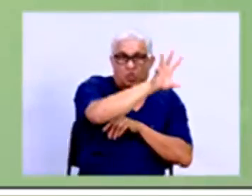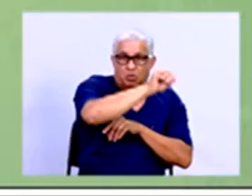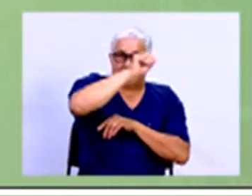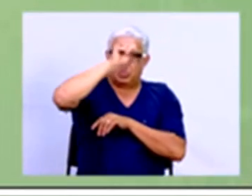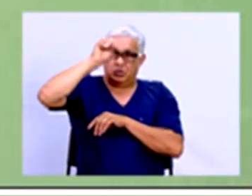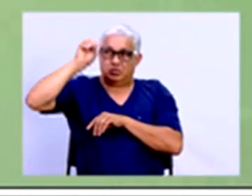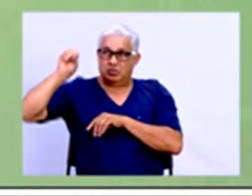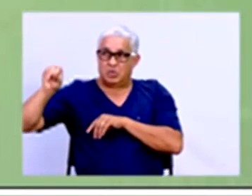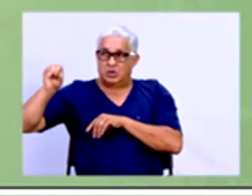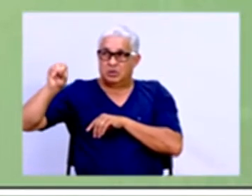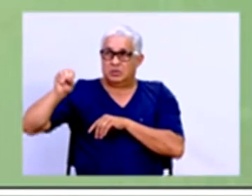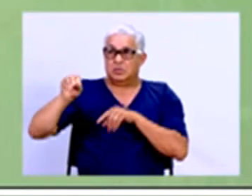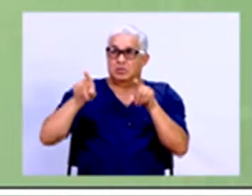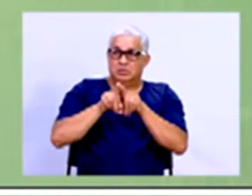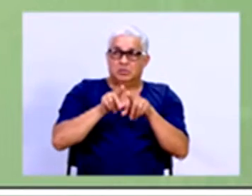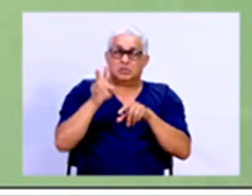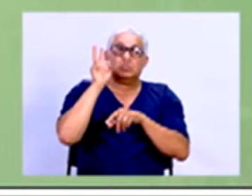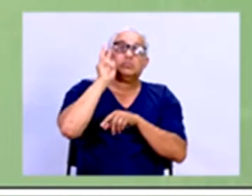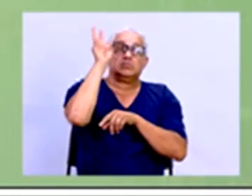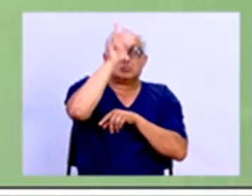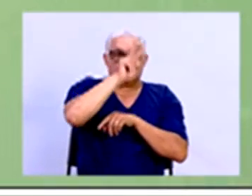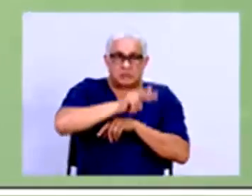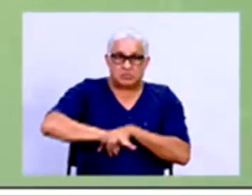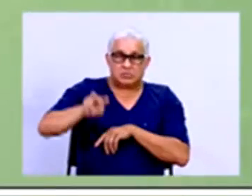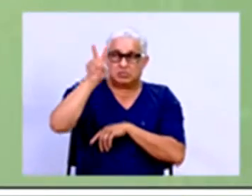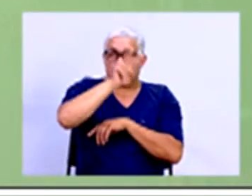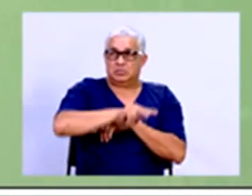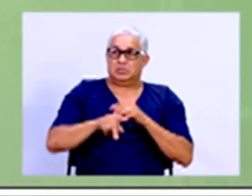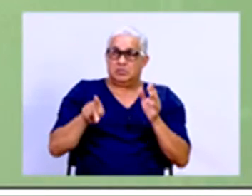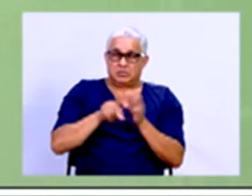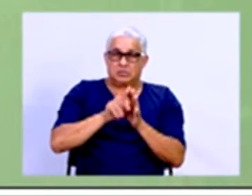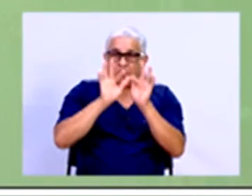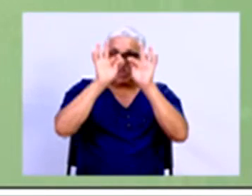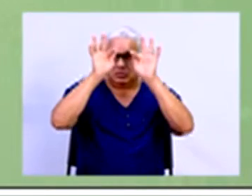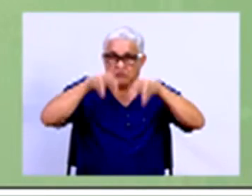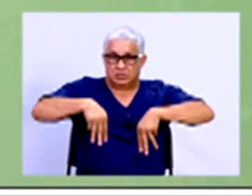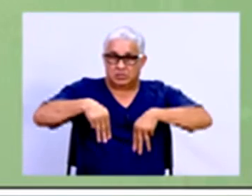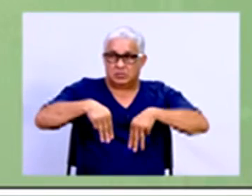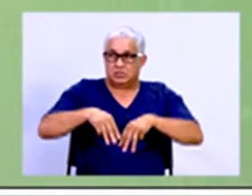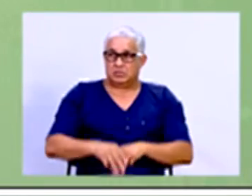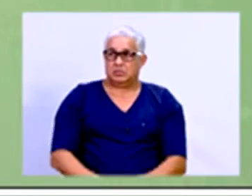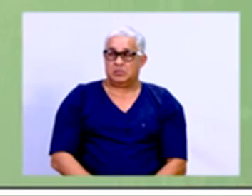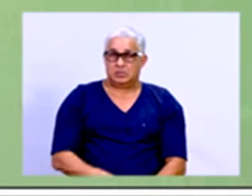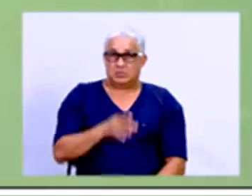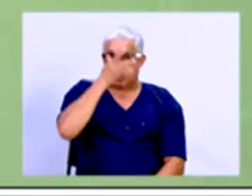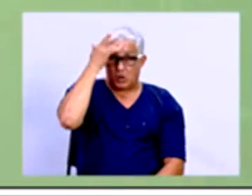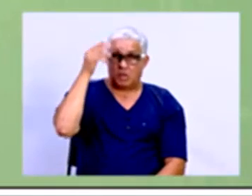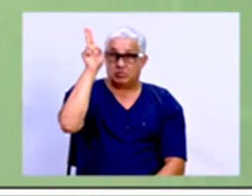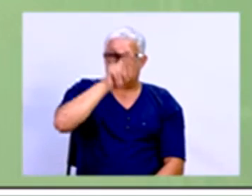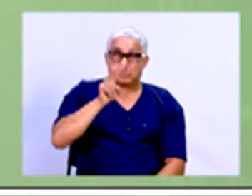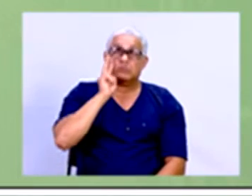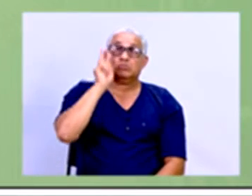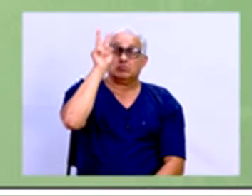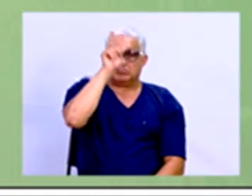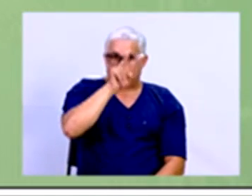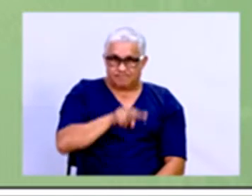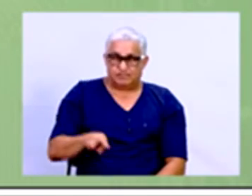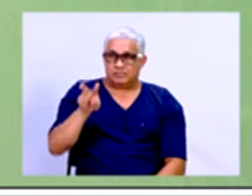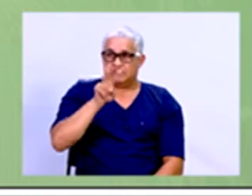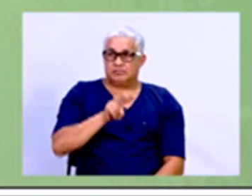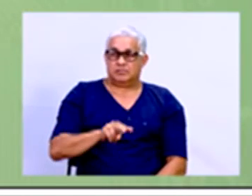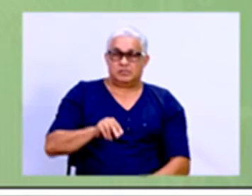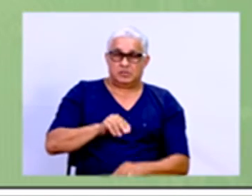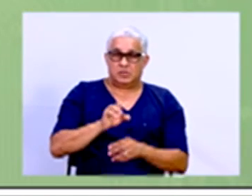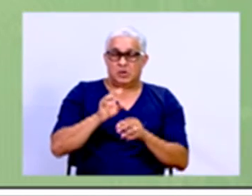certo? E a visão é a parte final, é a parte que o usuário vê, né? Então ele renderiza todo o